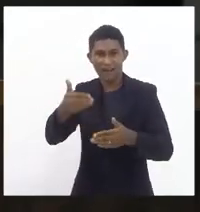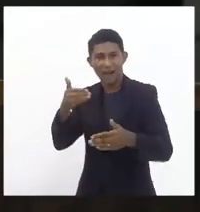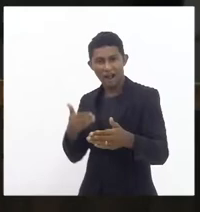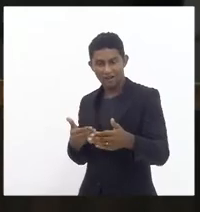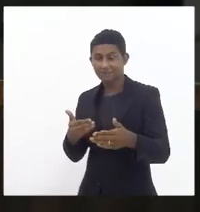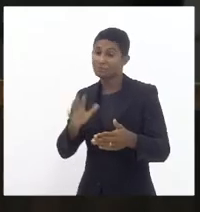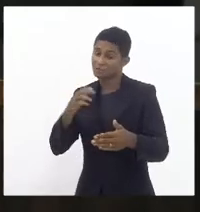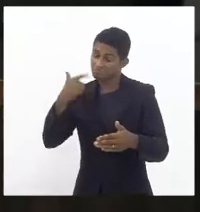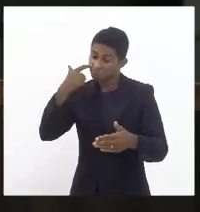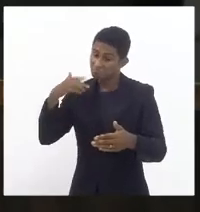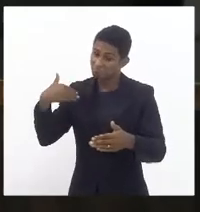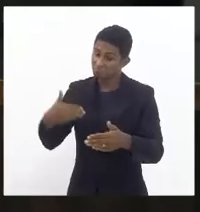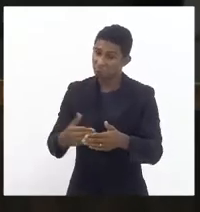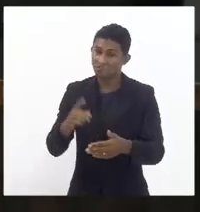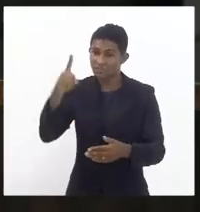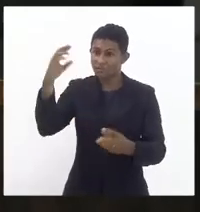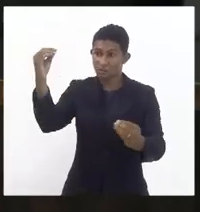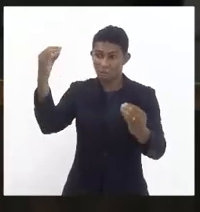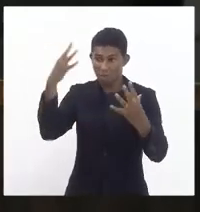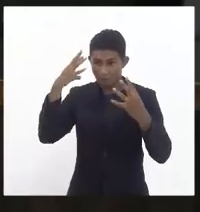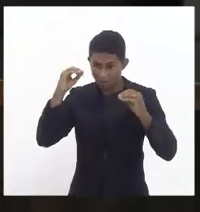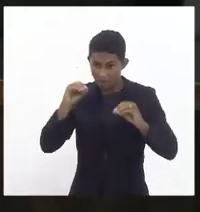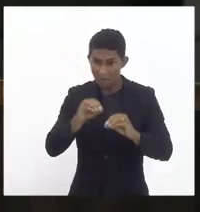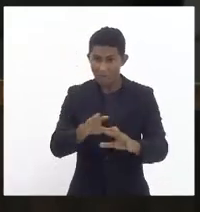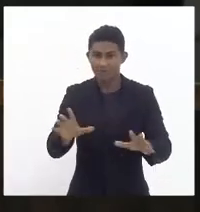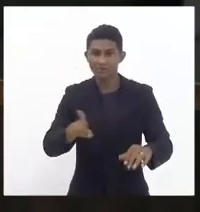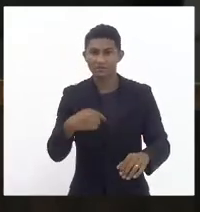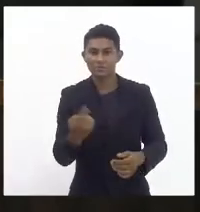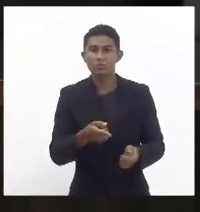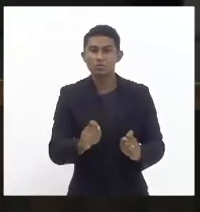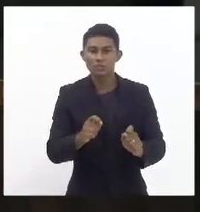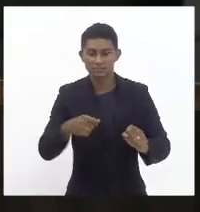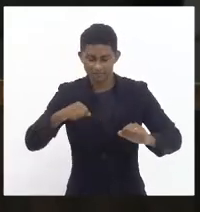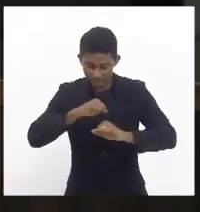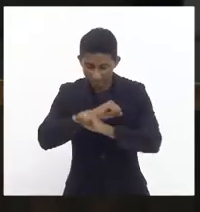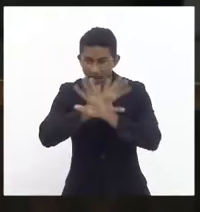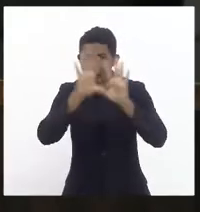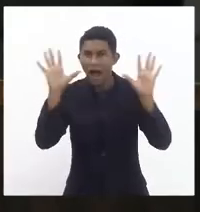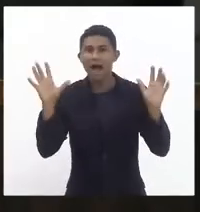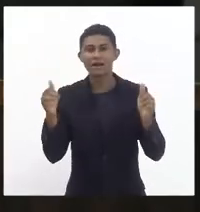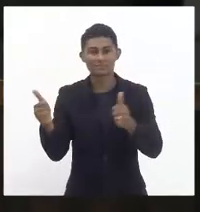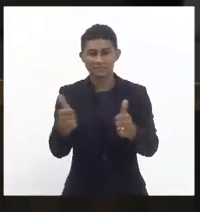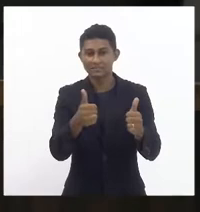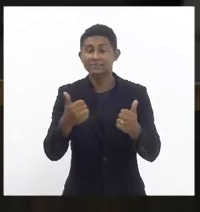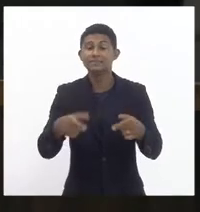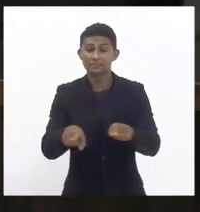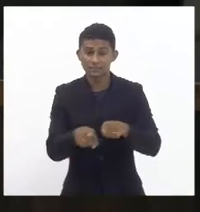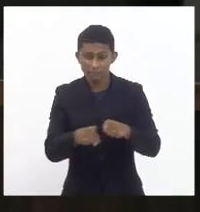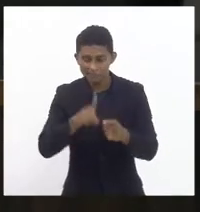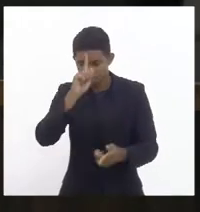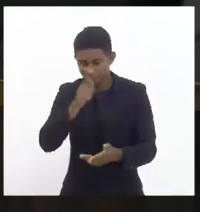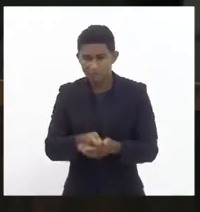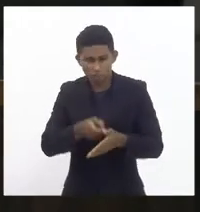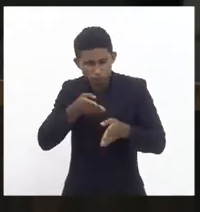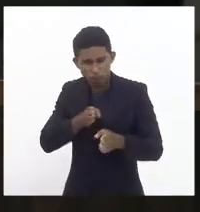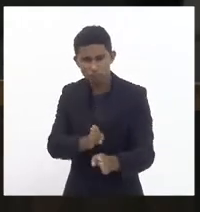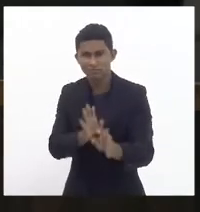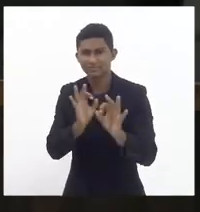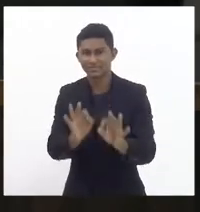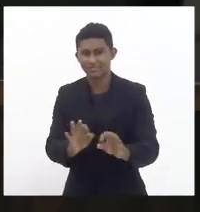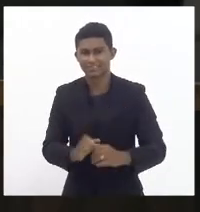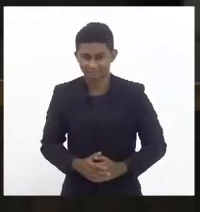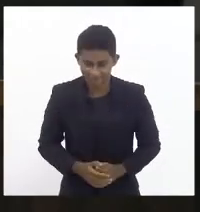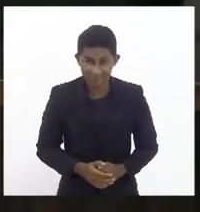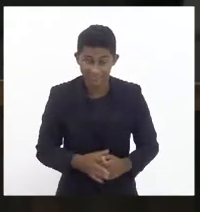papai do céu abençoe a todos nós aqueles de luz e que possa tomar o melhor caminho